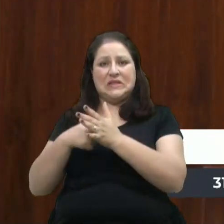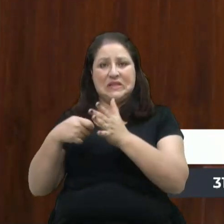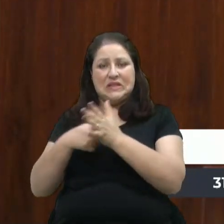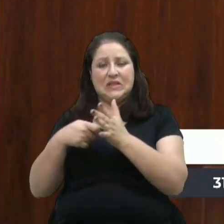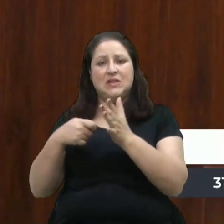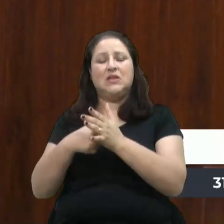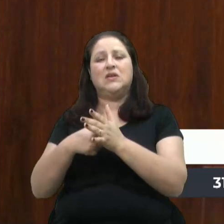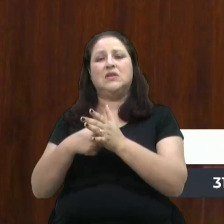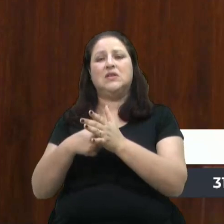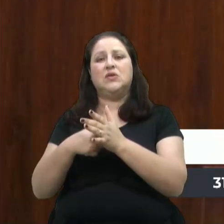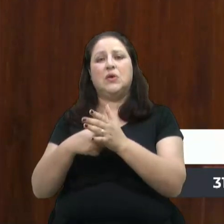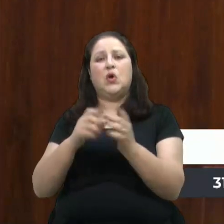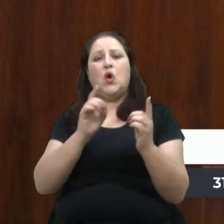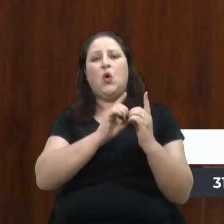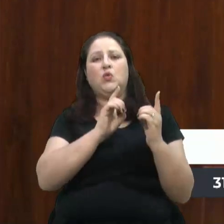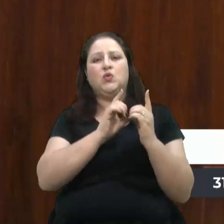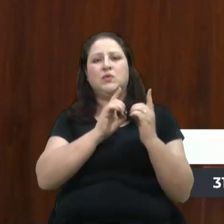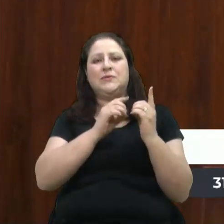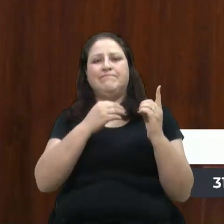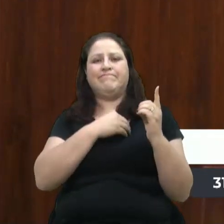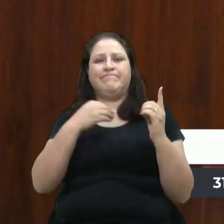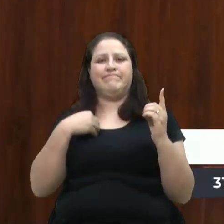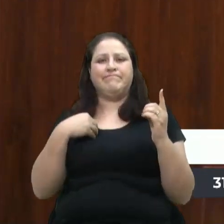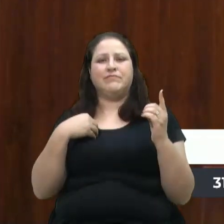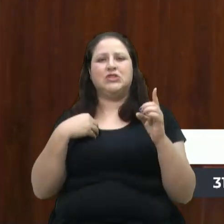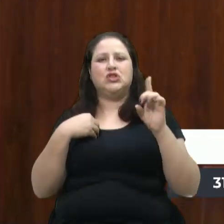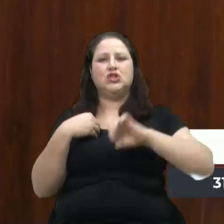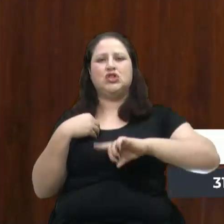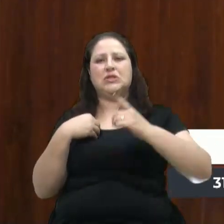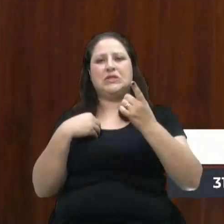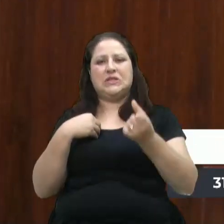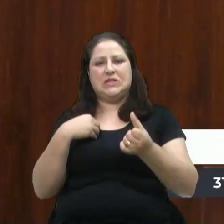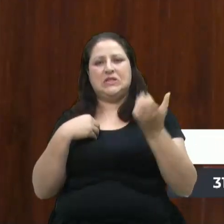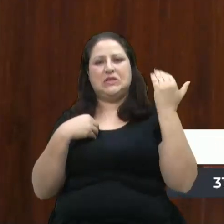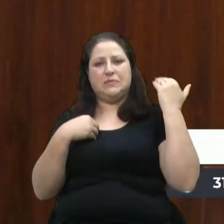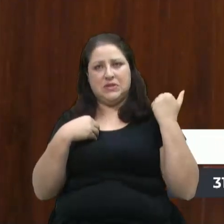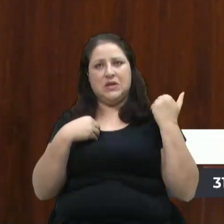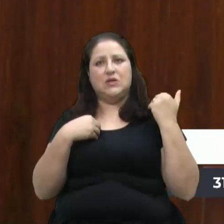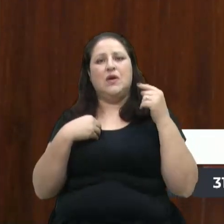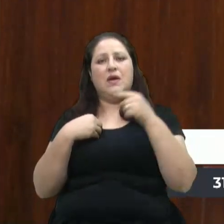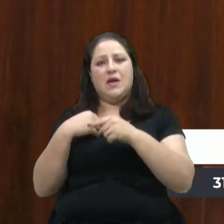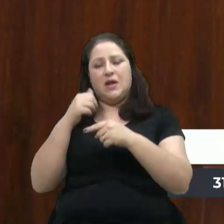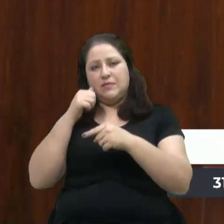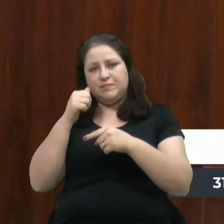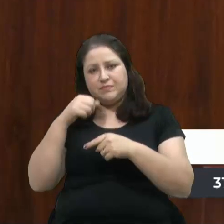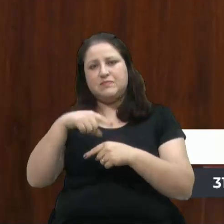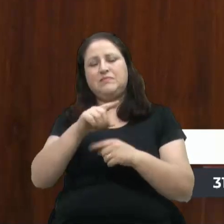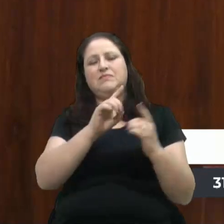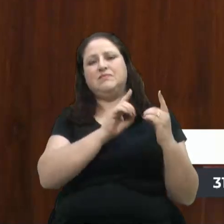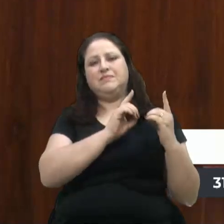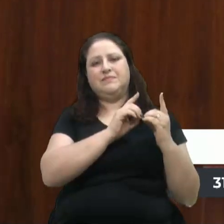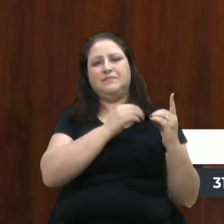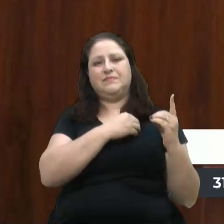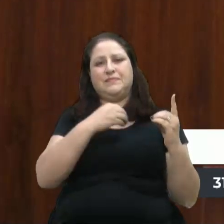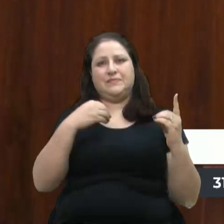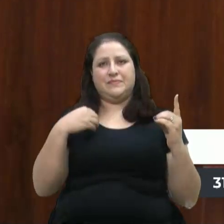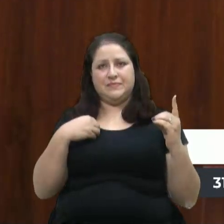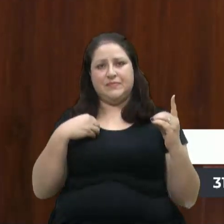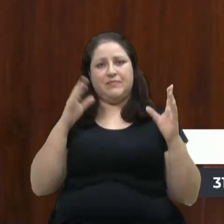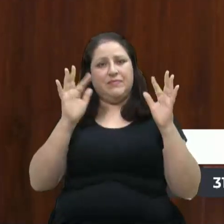uma consulta agora dia 9 dia 16 passado ela esteve numa consulta médica